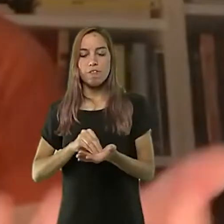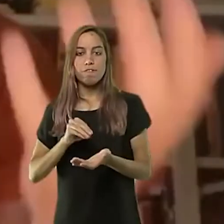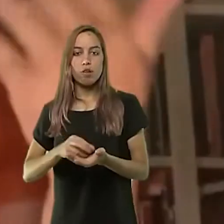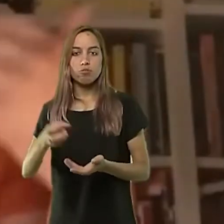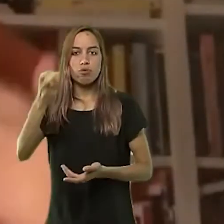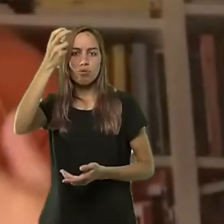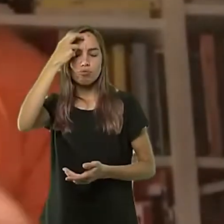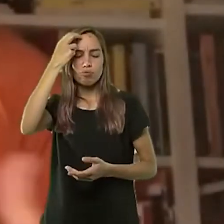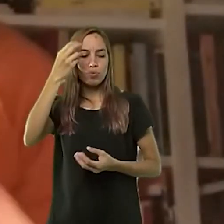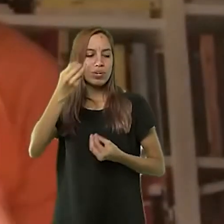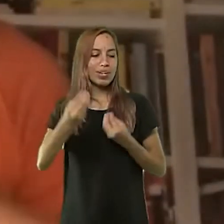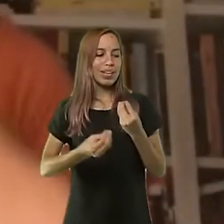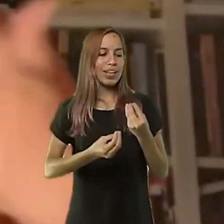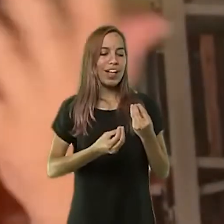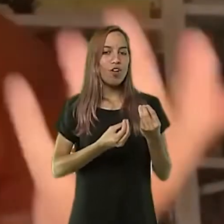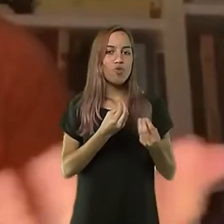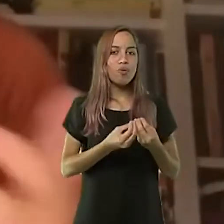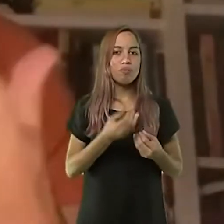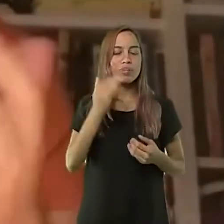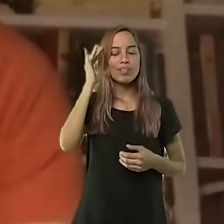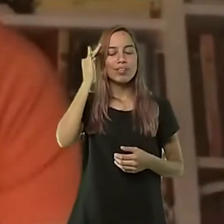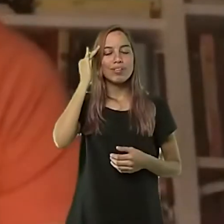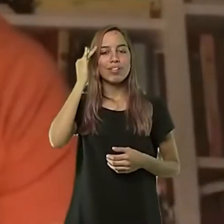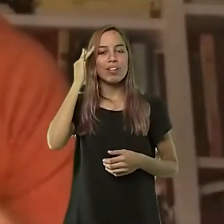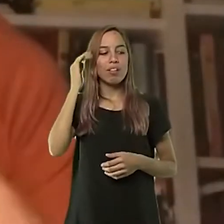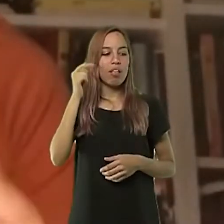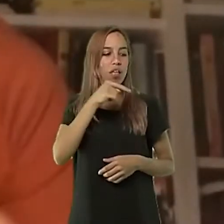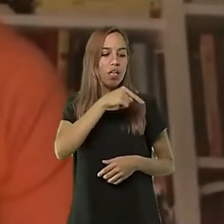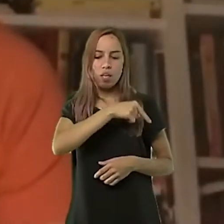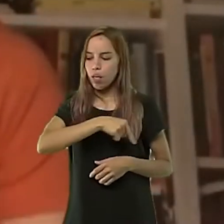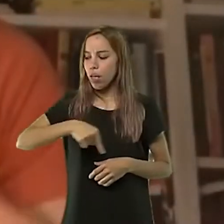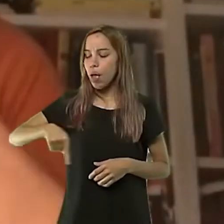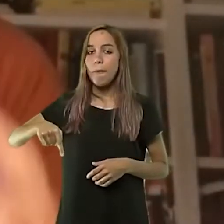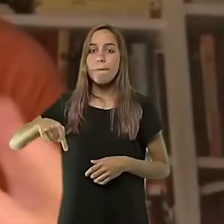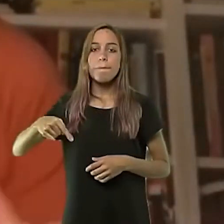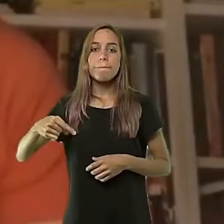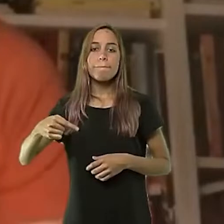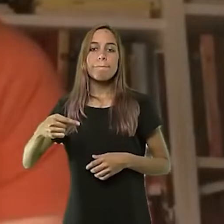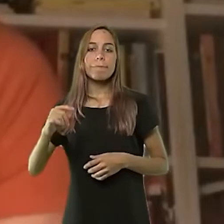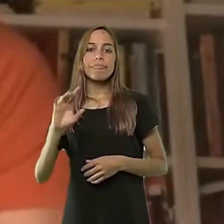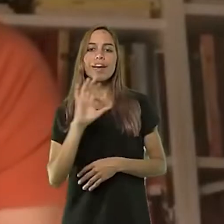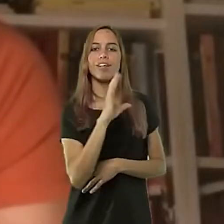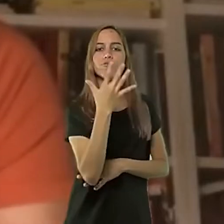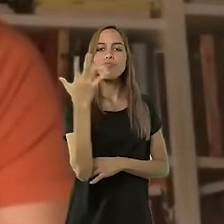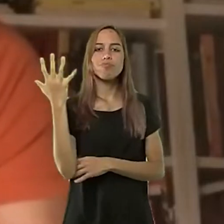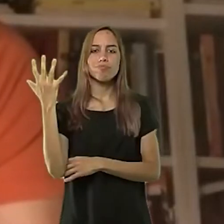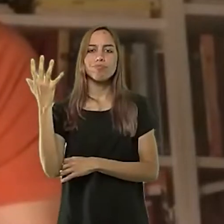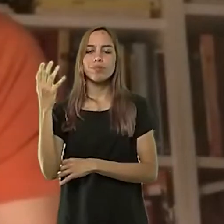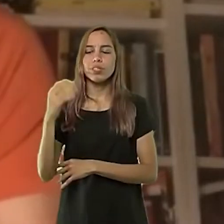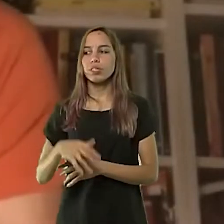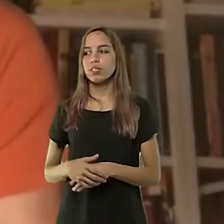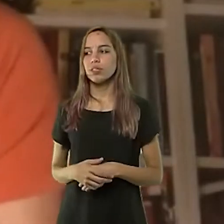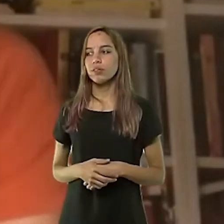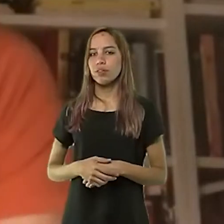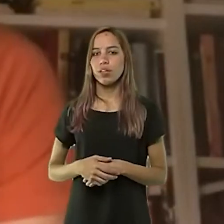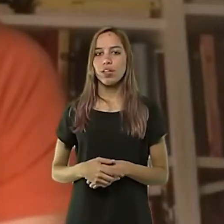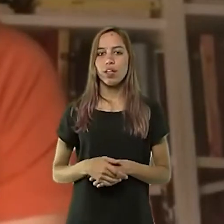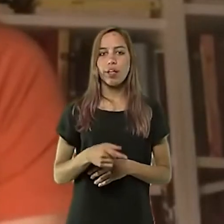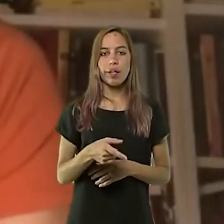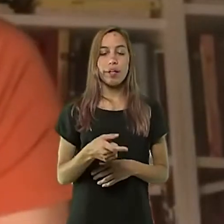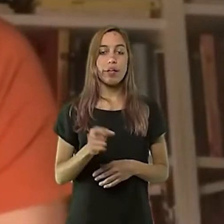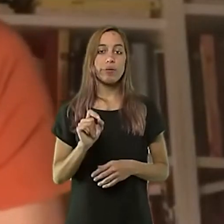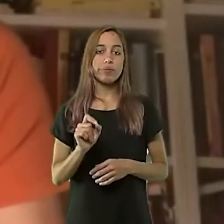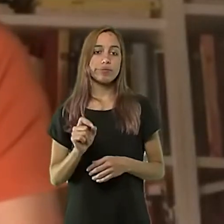série de outros motivos, e alguns bastante mais graves, enfim, com a Amazónia e por aí fora. A destruição da natureza acaba por